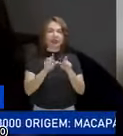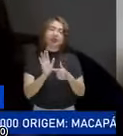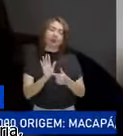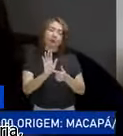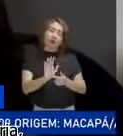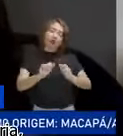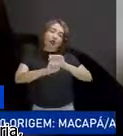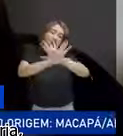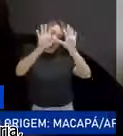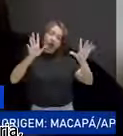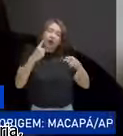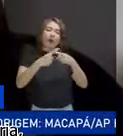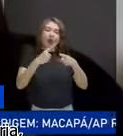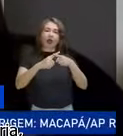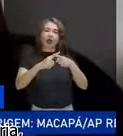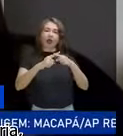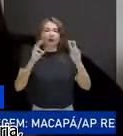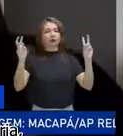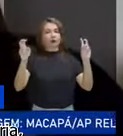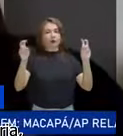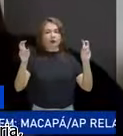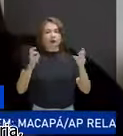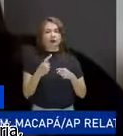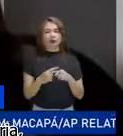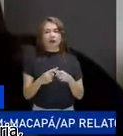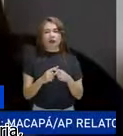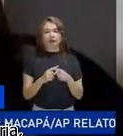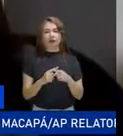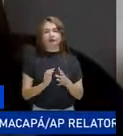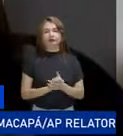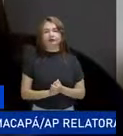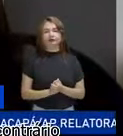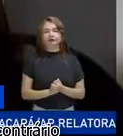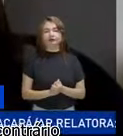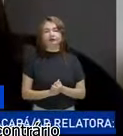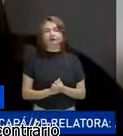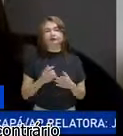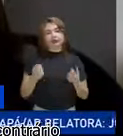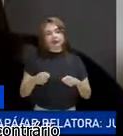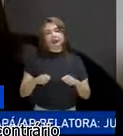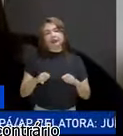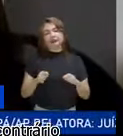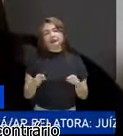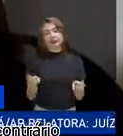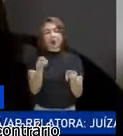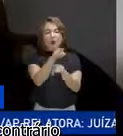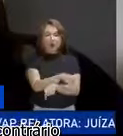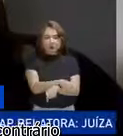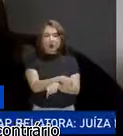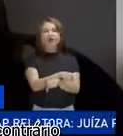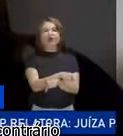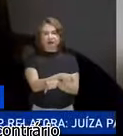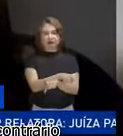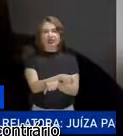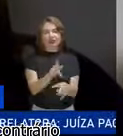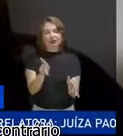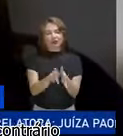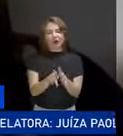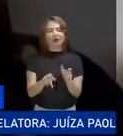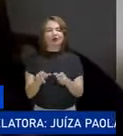expressamente a respeito da matéria, ainda que a conclusão ela tenha se firmado em sentido contrário à pretensão da